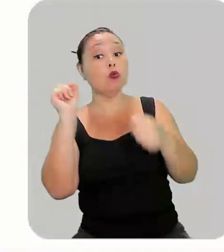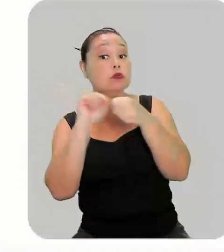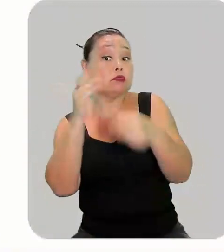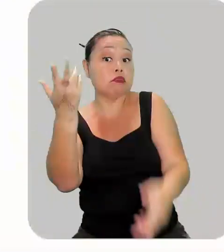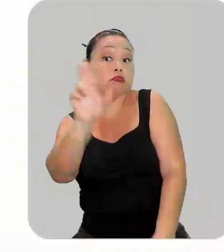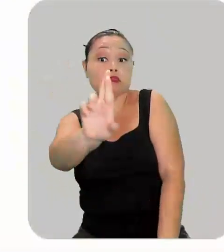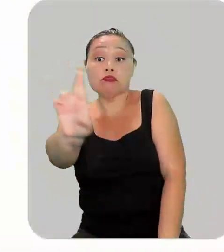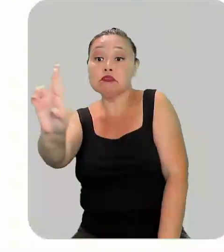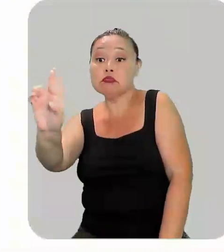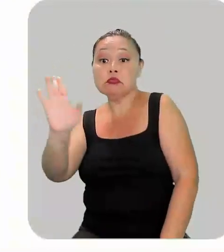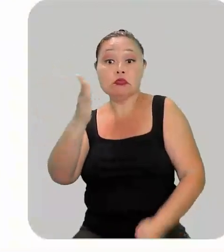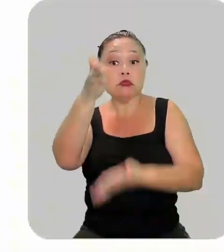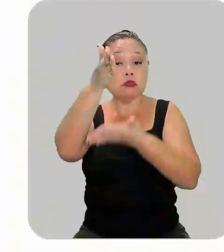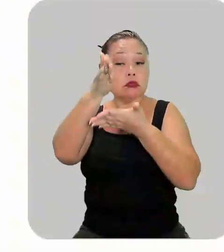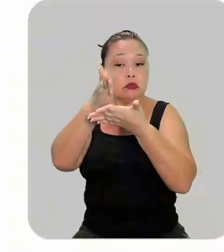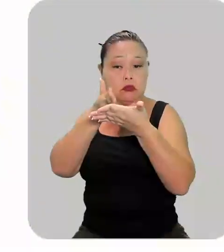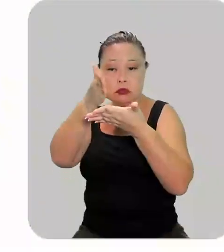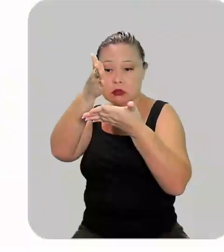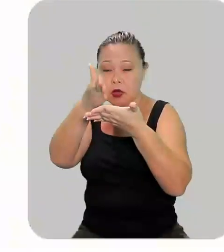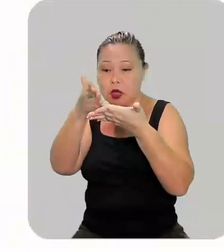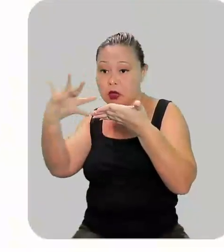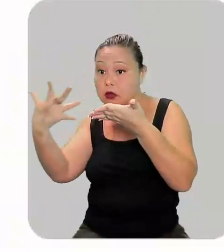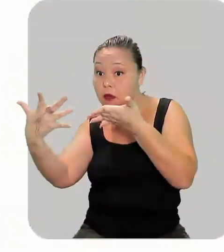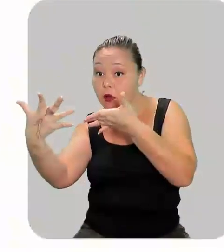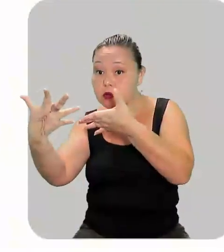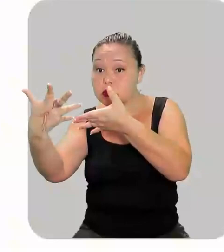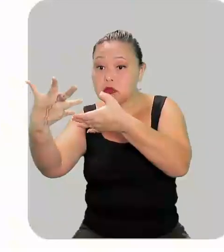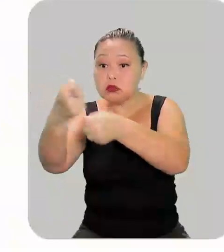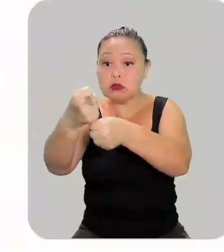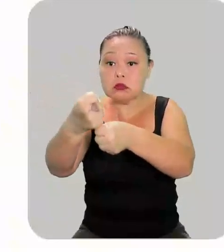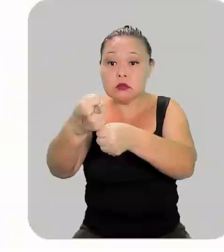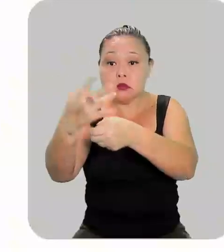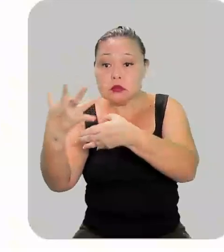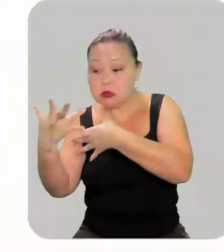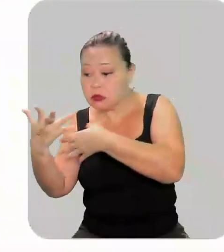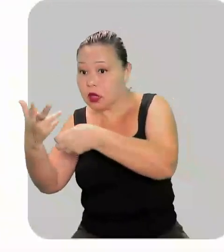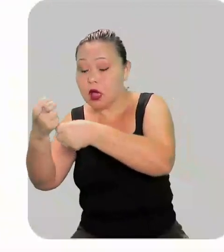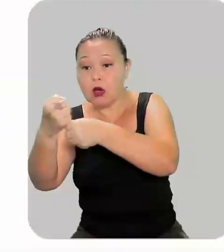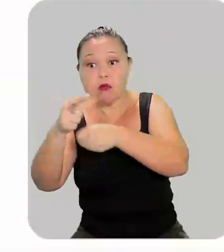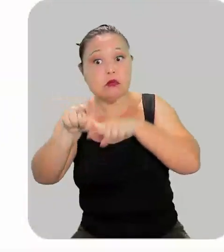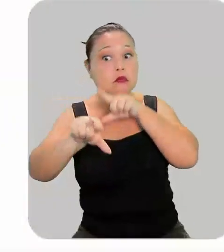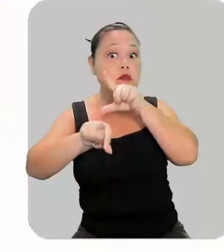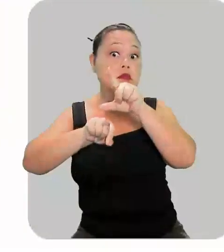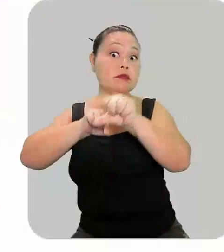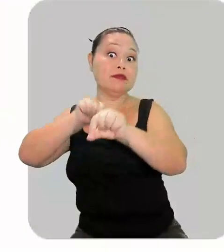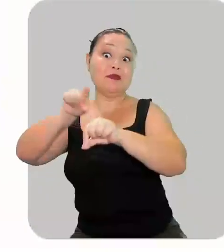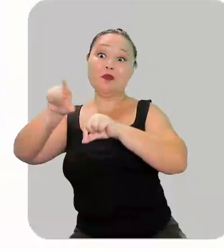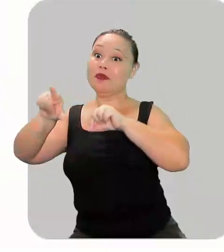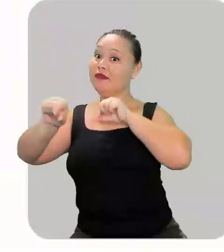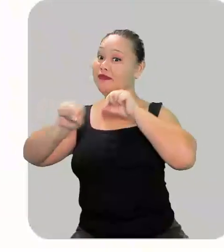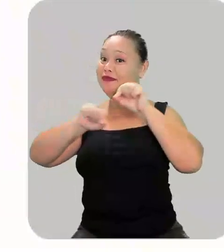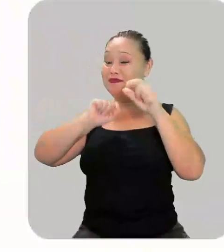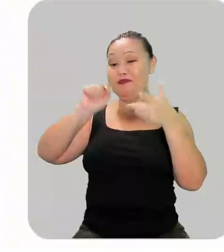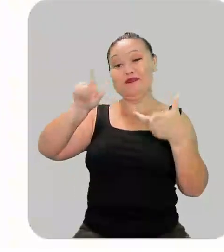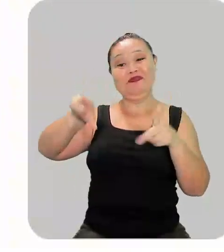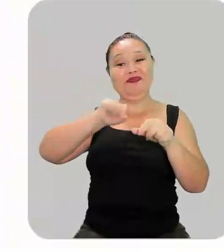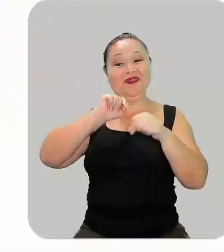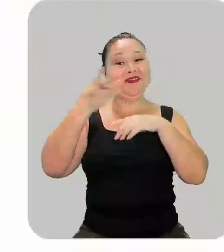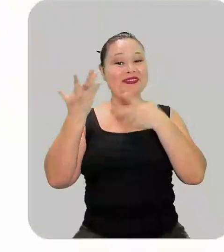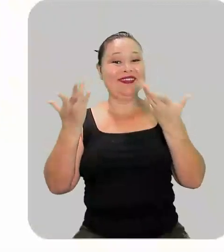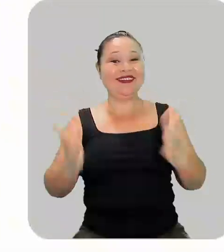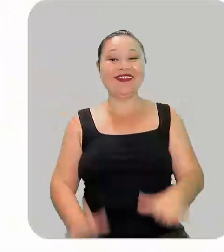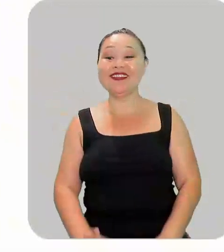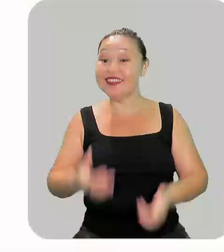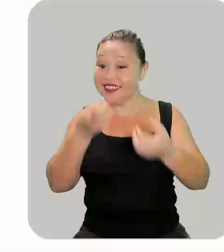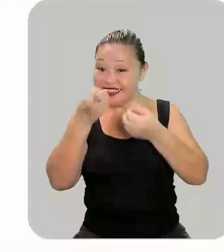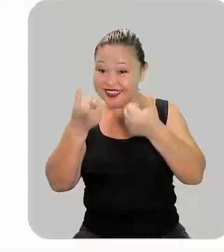quiser, divide ela aqui, né? E soma também, né? Aí você que decide as opções aí para ticar.